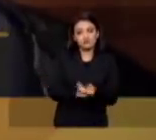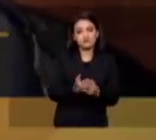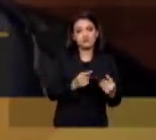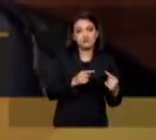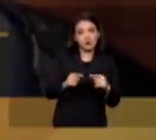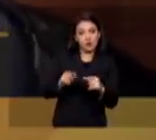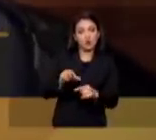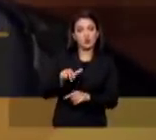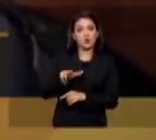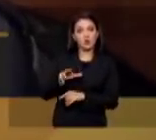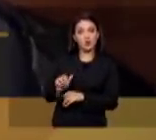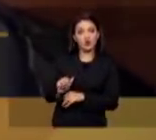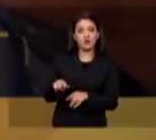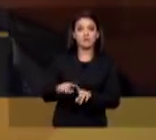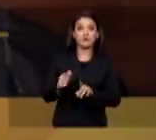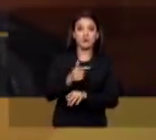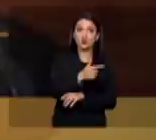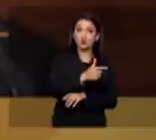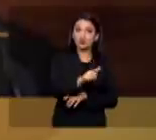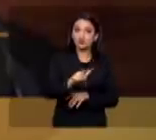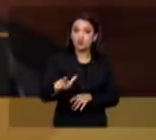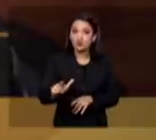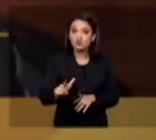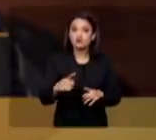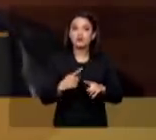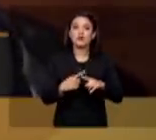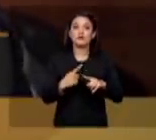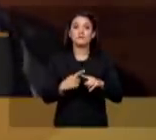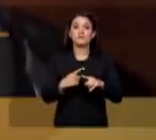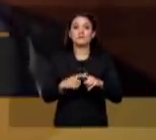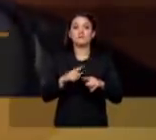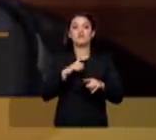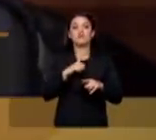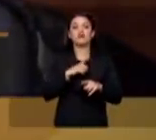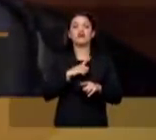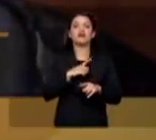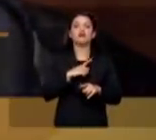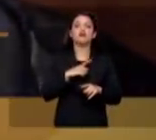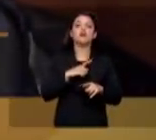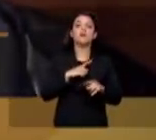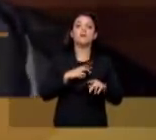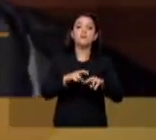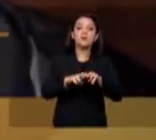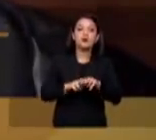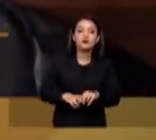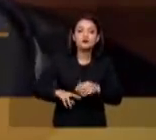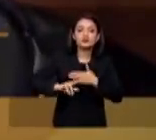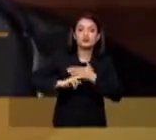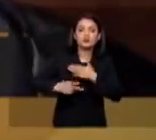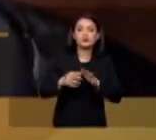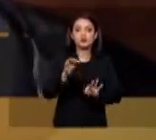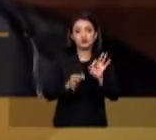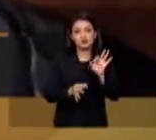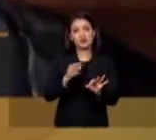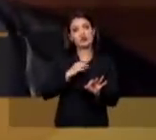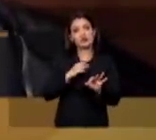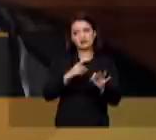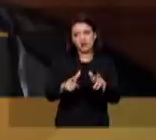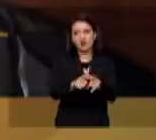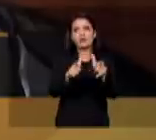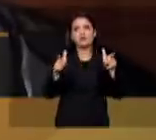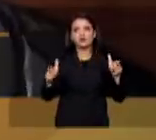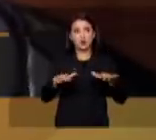os demais, em razão da amplitude dos respectivos efeitos jurídicos, como ocorre na pretensão